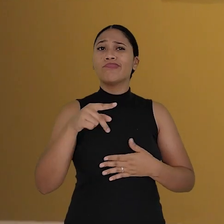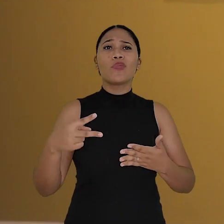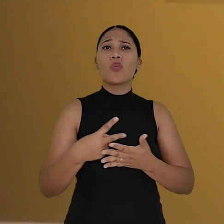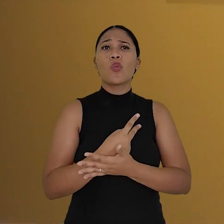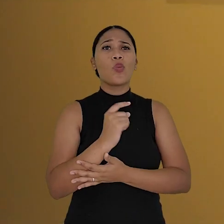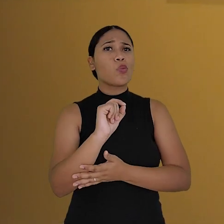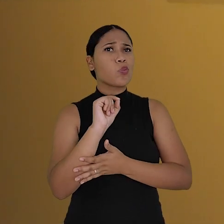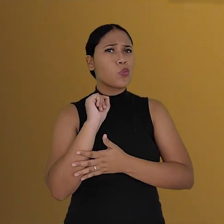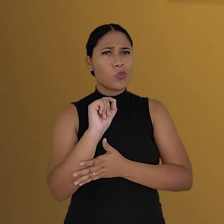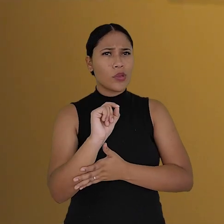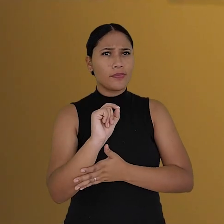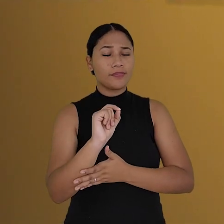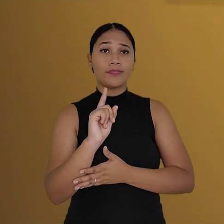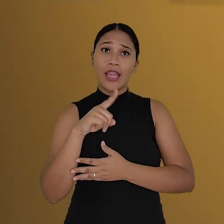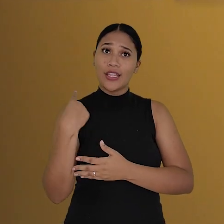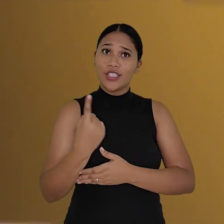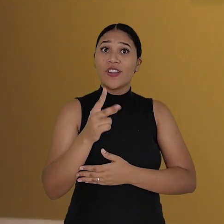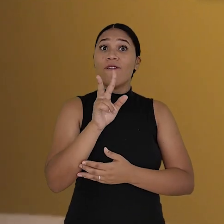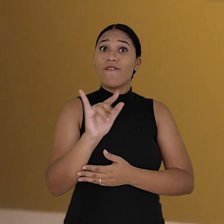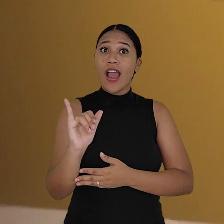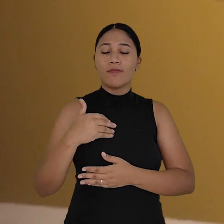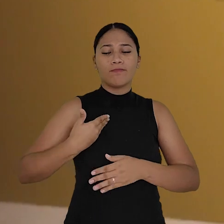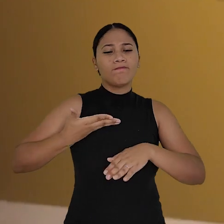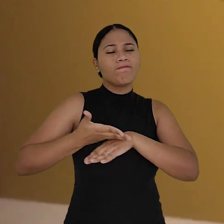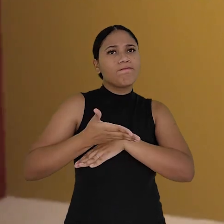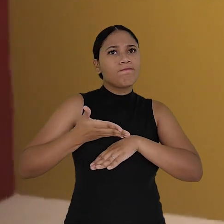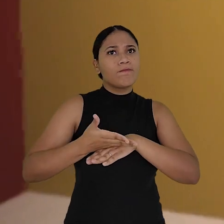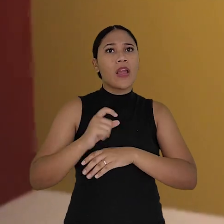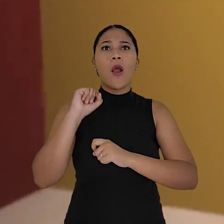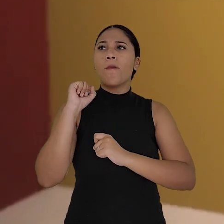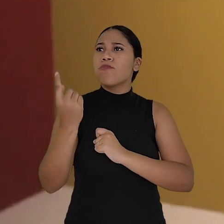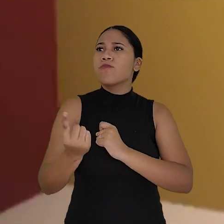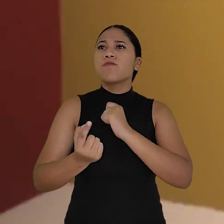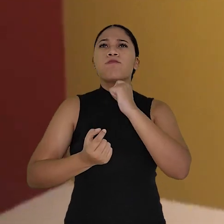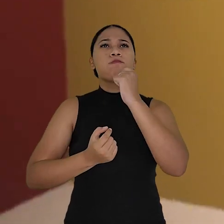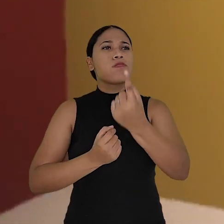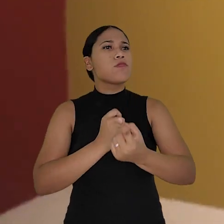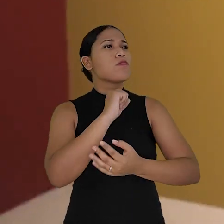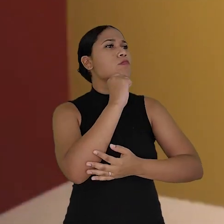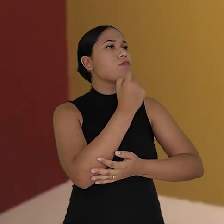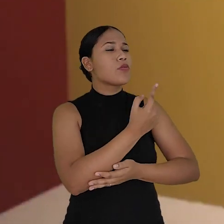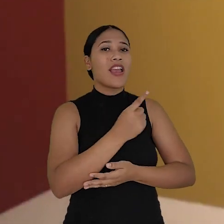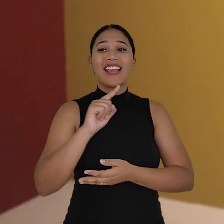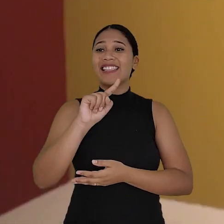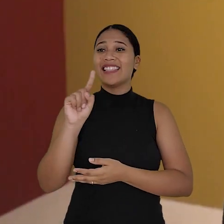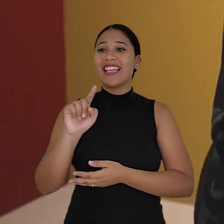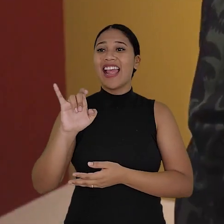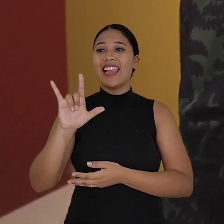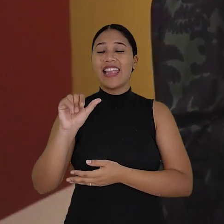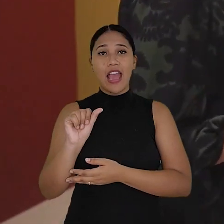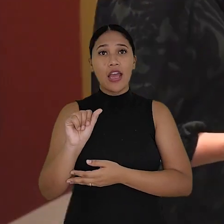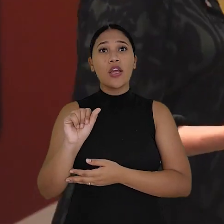armorial. Na segunda fase do movimento armorial, a gente vai ter a participação de alguns artistas,